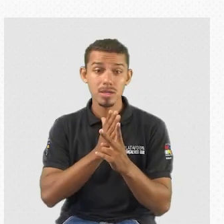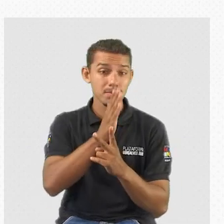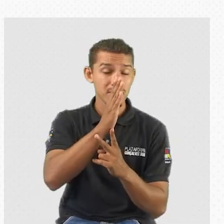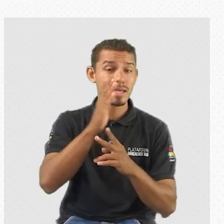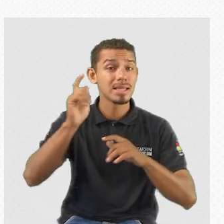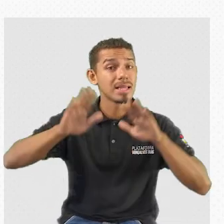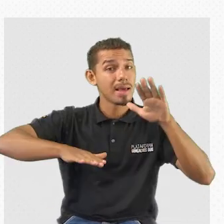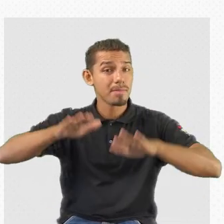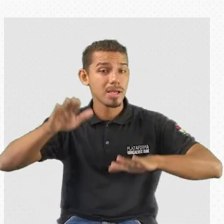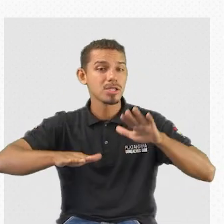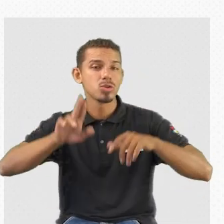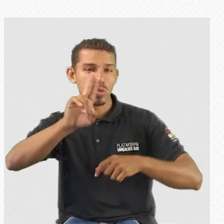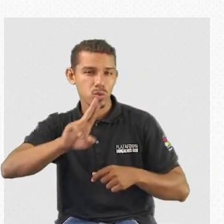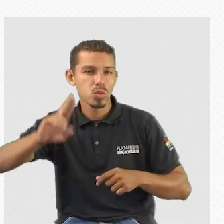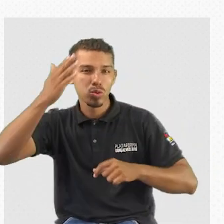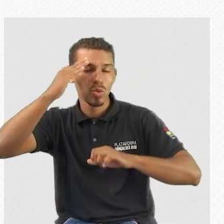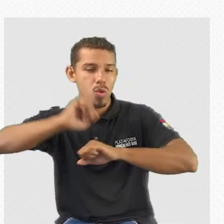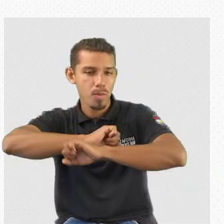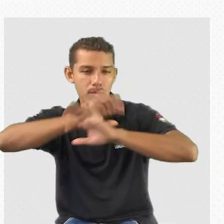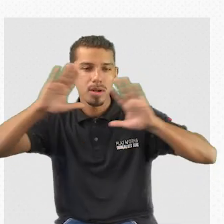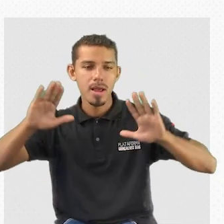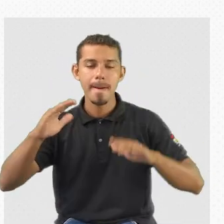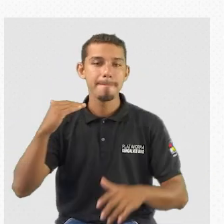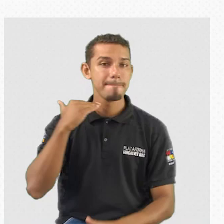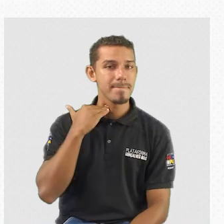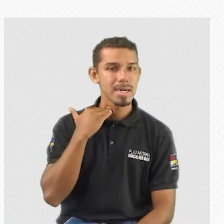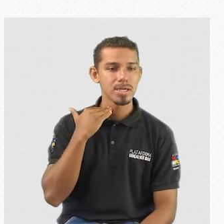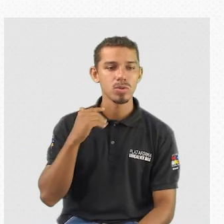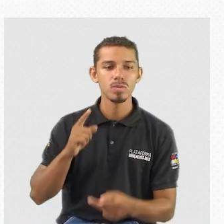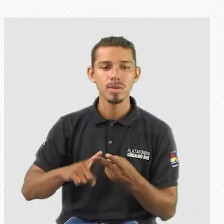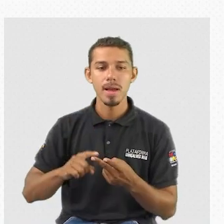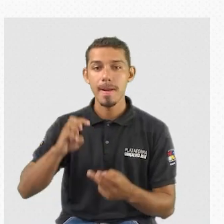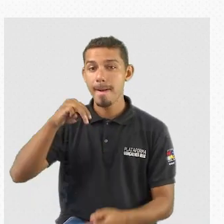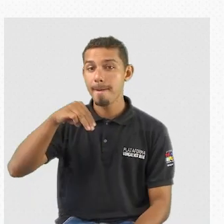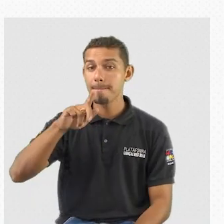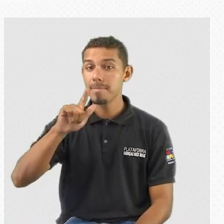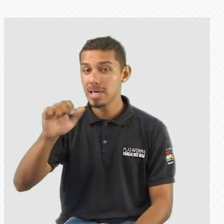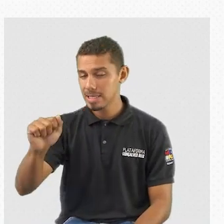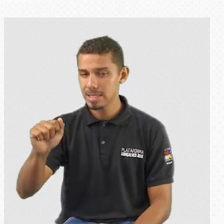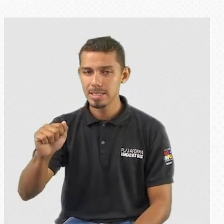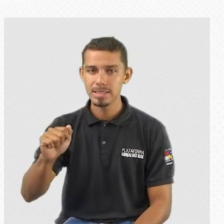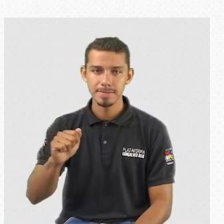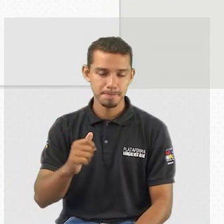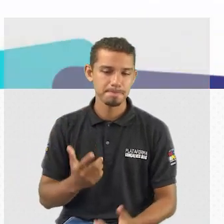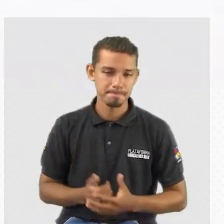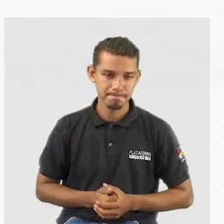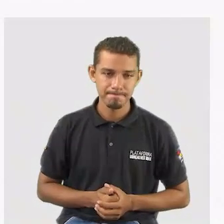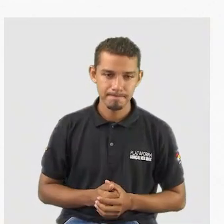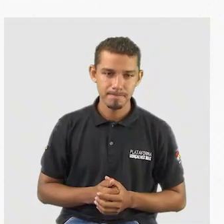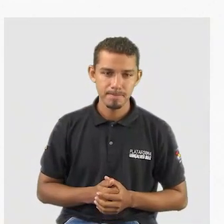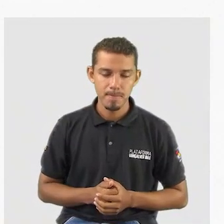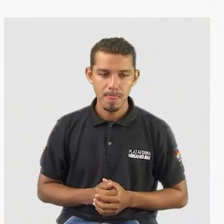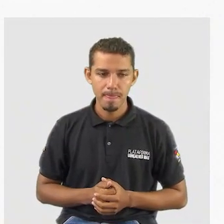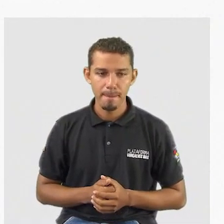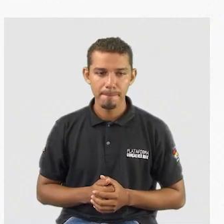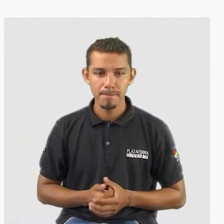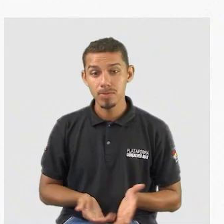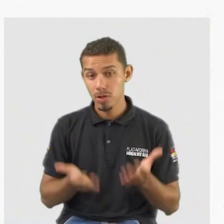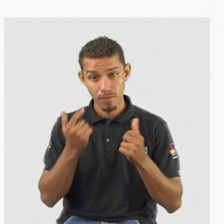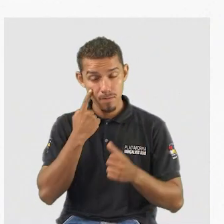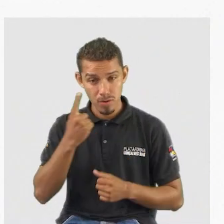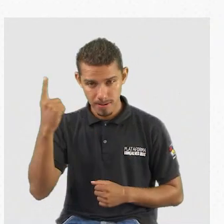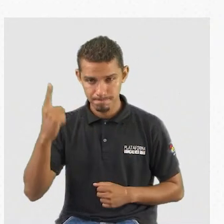depende do uso para a gente compreender, como a palavra banco, como a palavra manga, né? Da camisa, por exemplo. Então, vamos